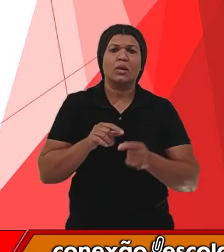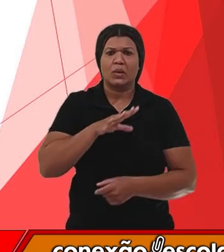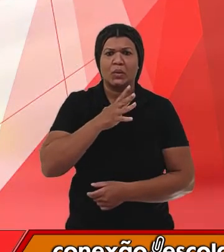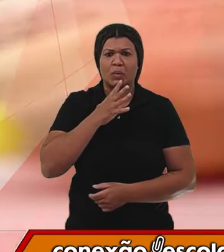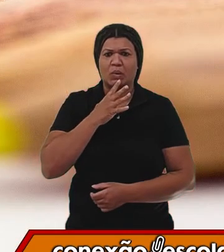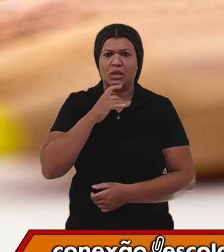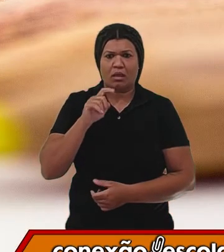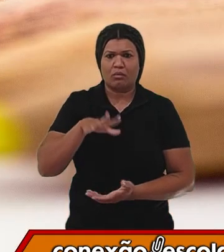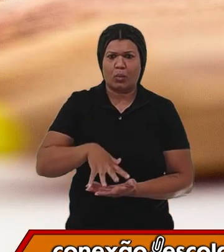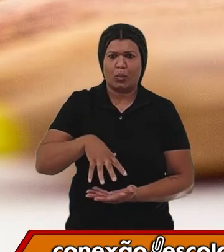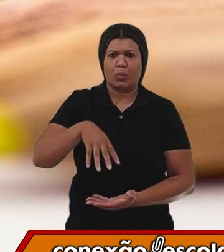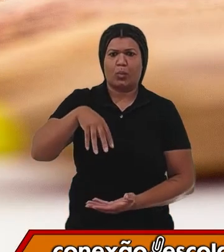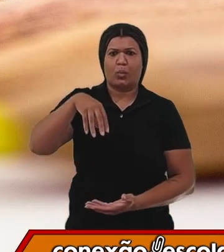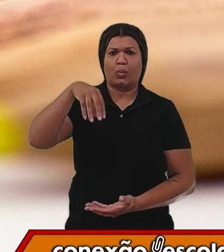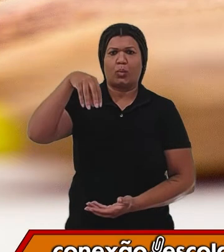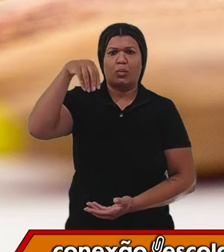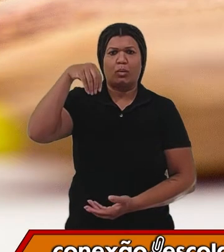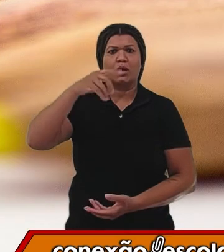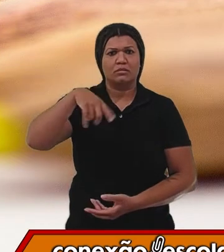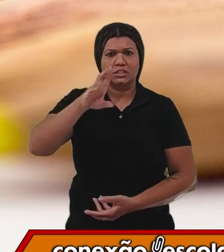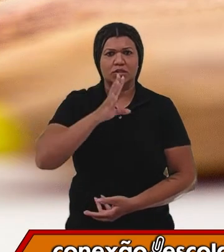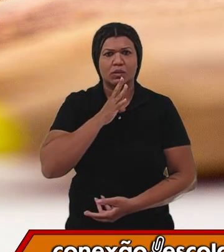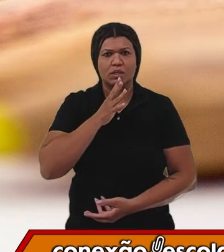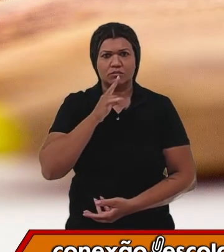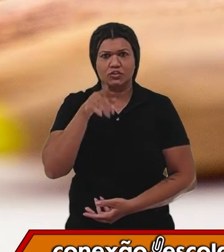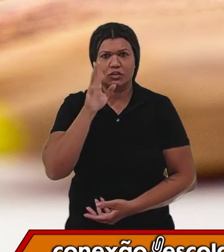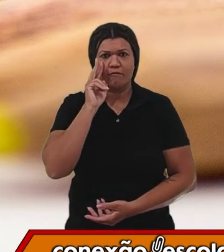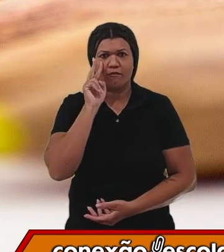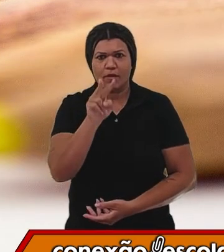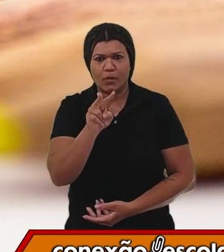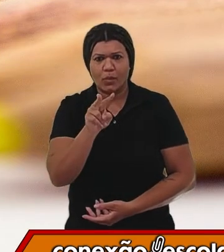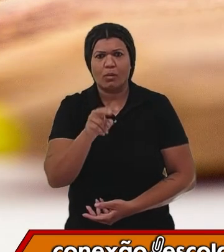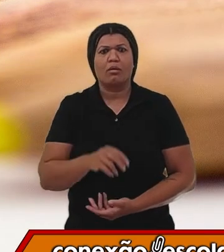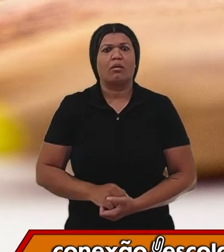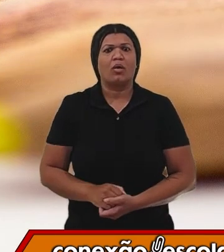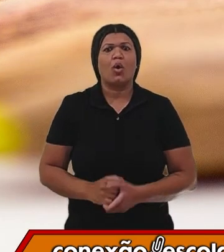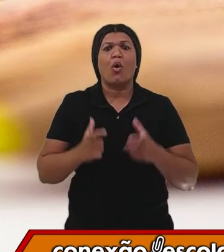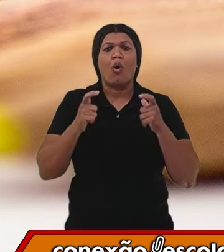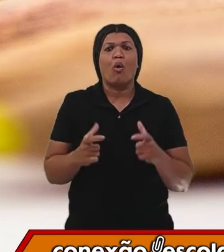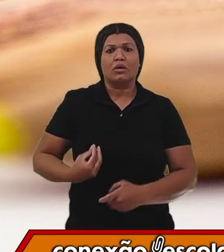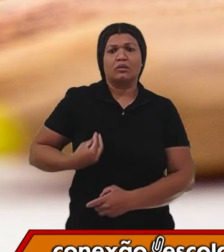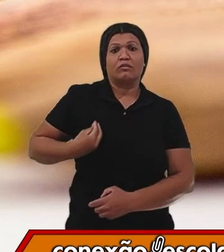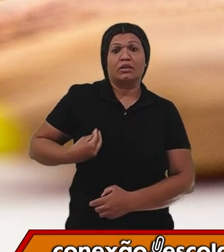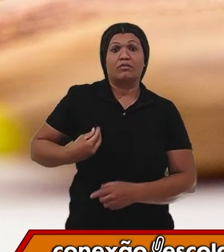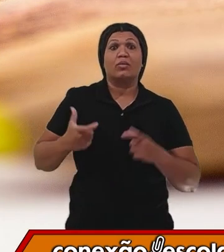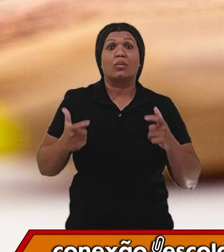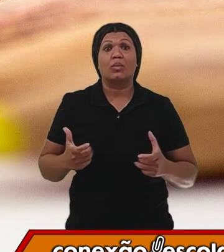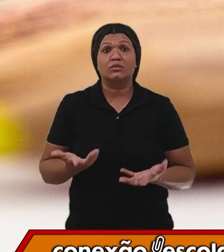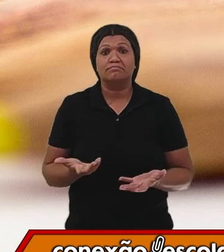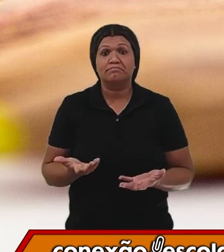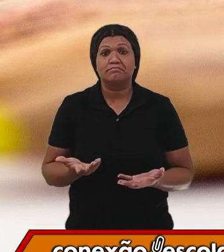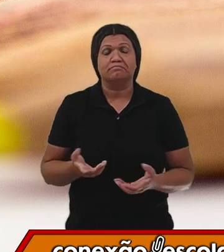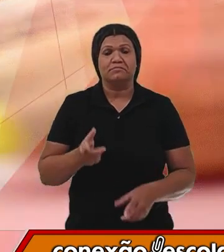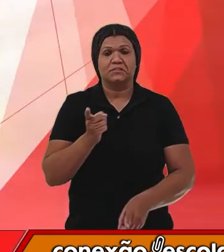Um polvo? Vocês já viram um polvo e onde ele vive?